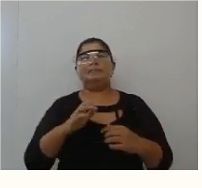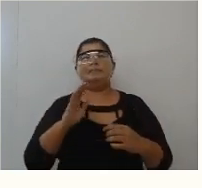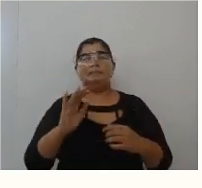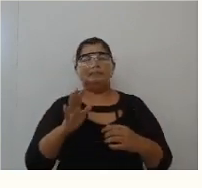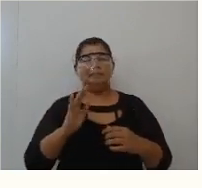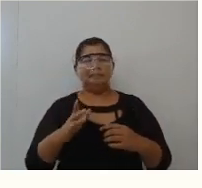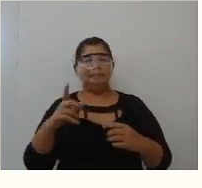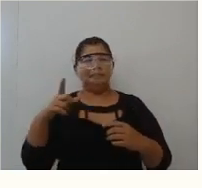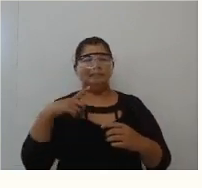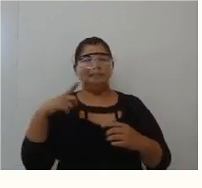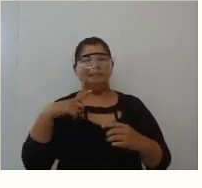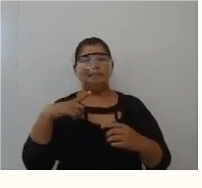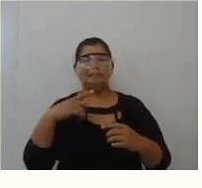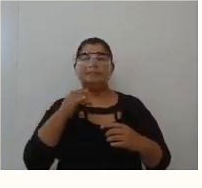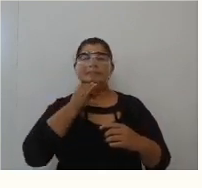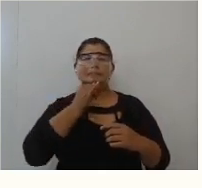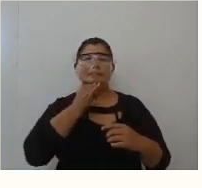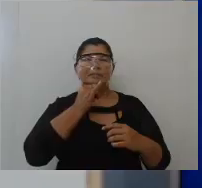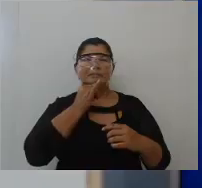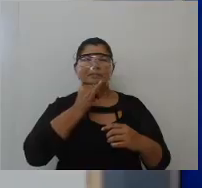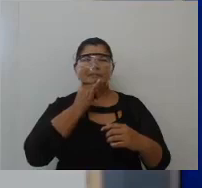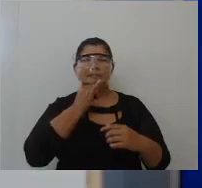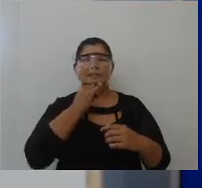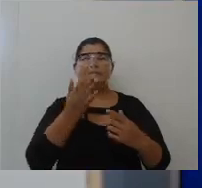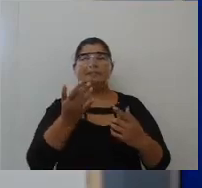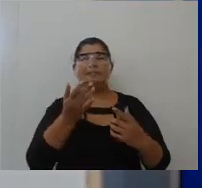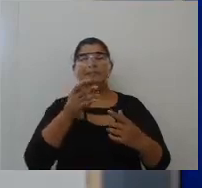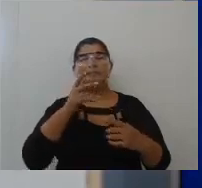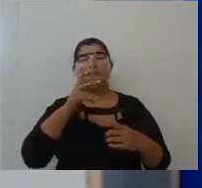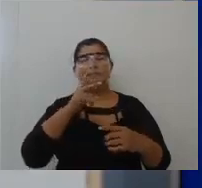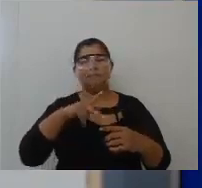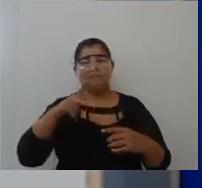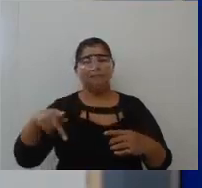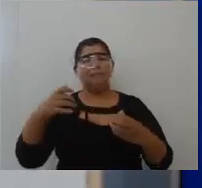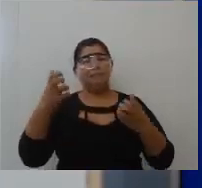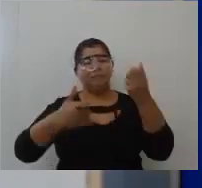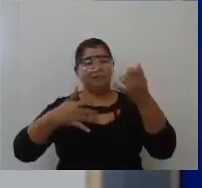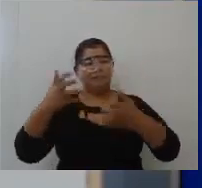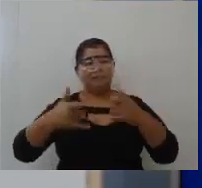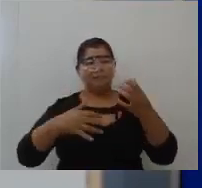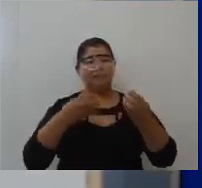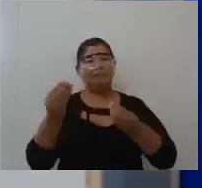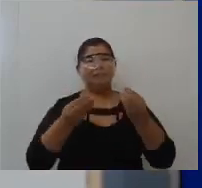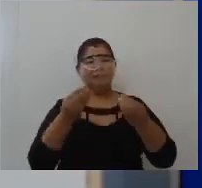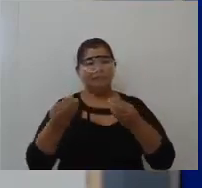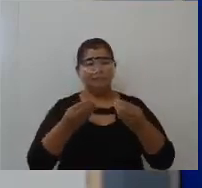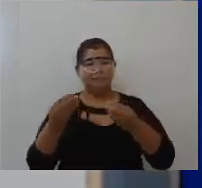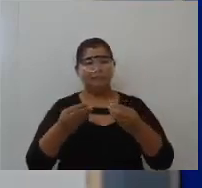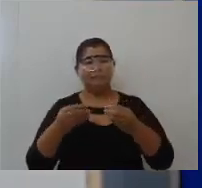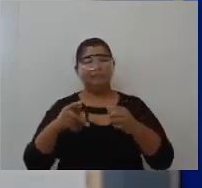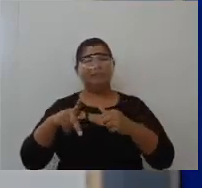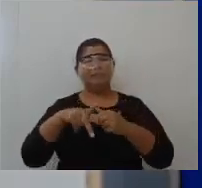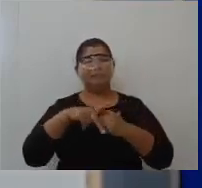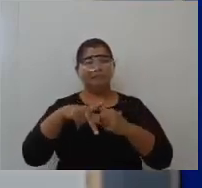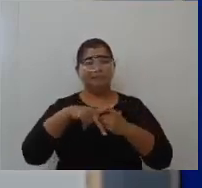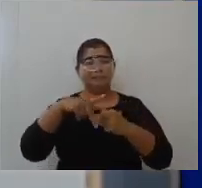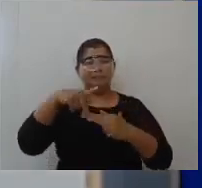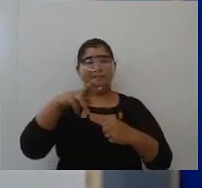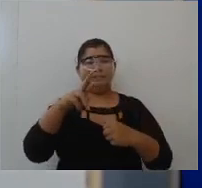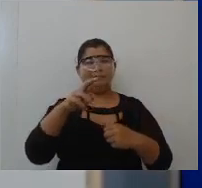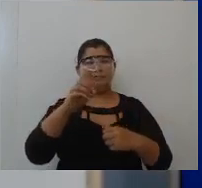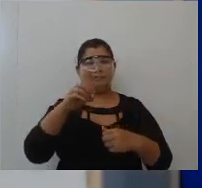vi esse exemplo, né? A minha professora falando um pouco disso em relação a pronomes, em especial